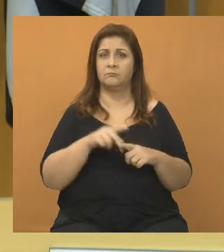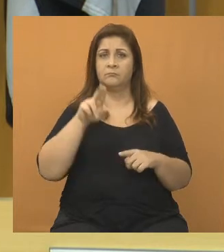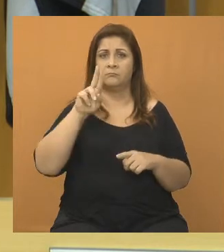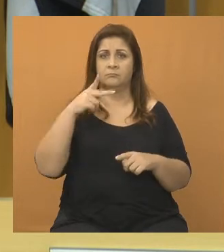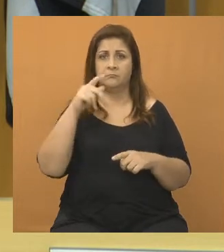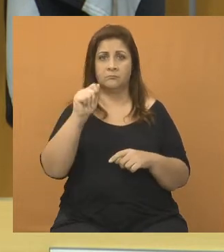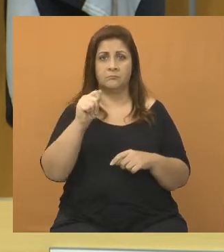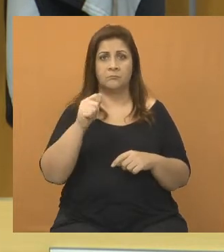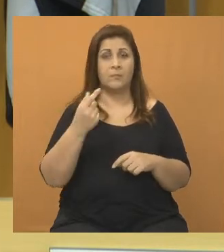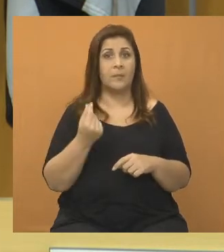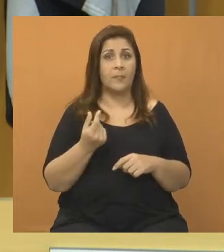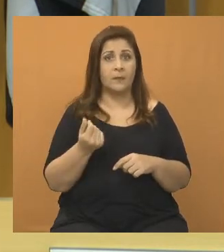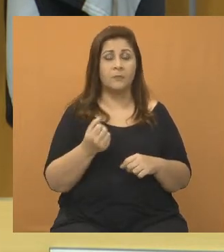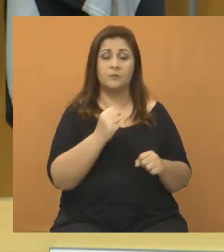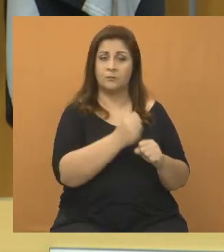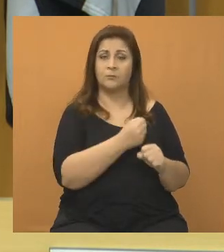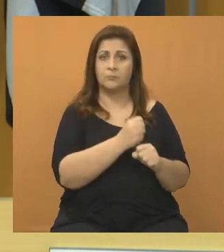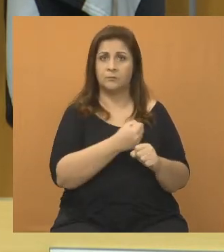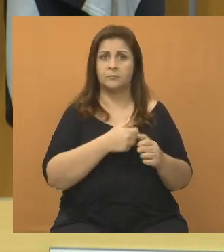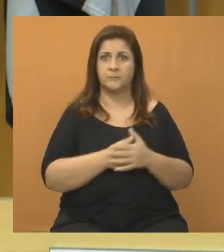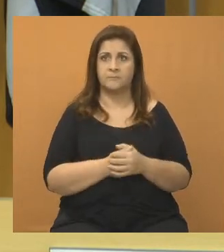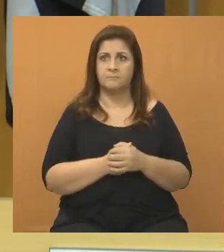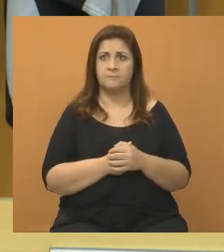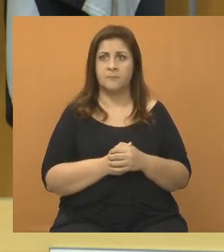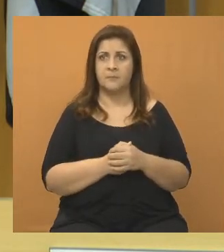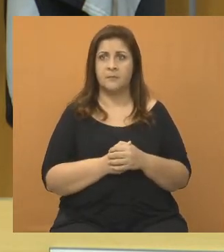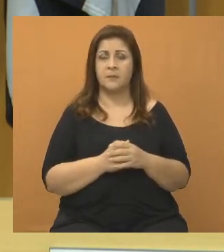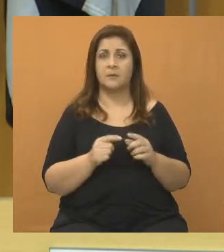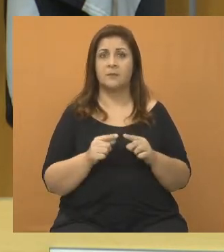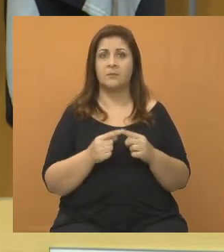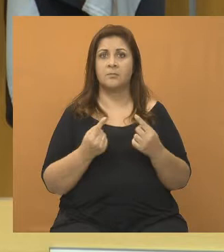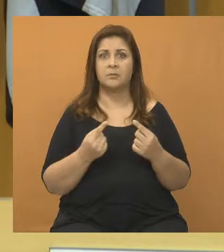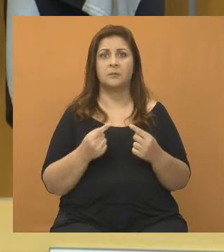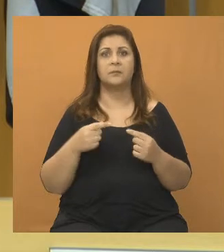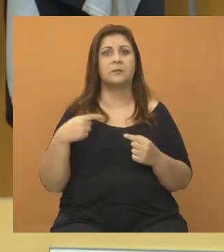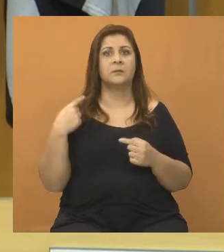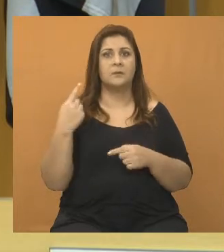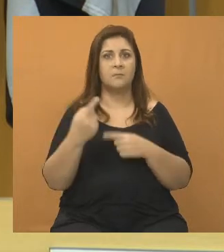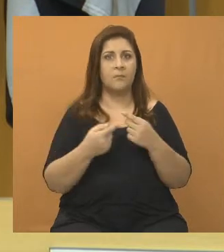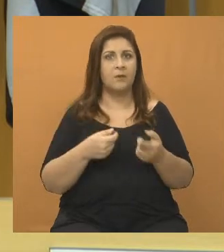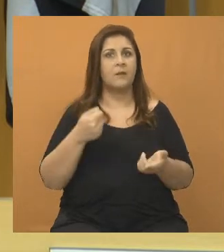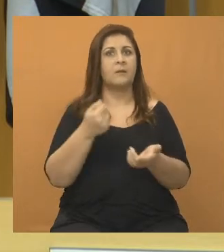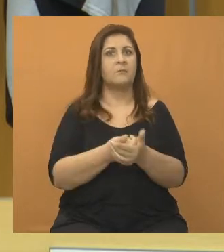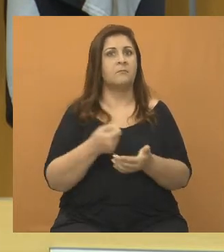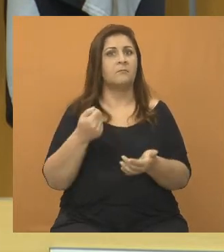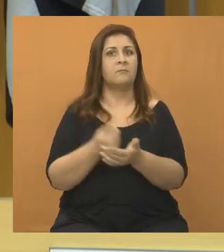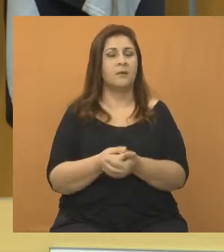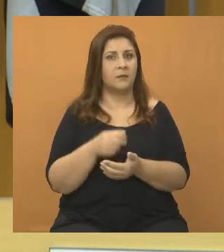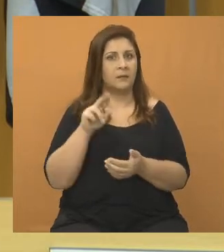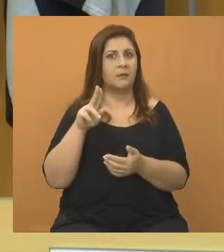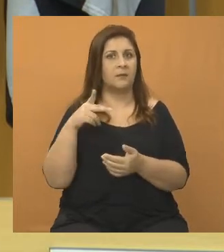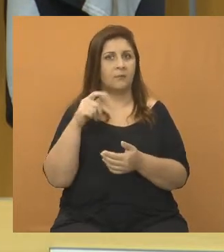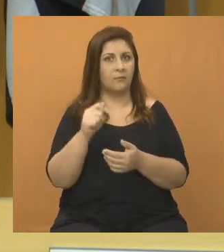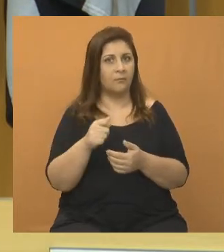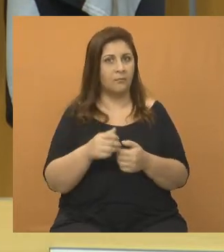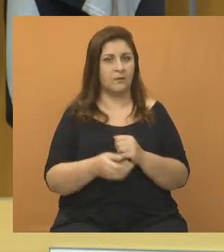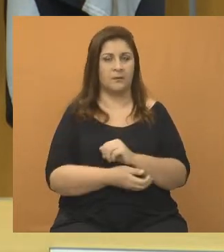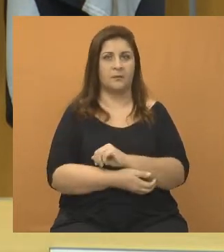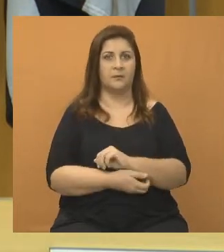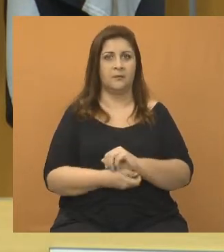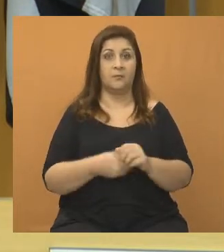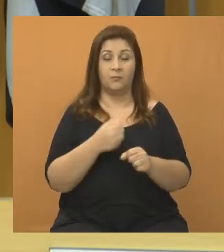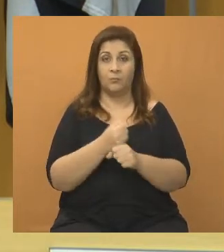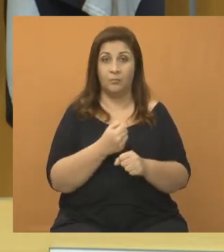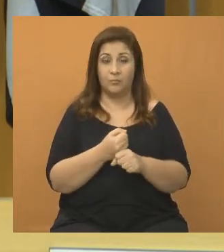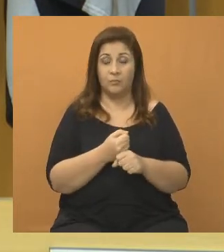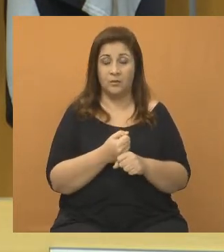um custo elevado de construção, mas ele tem um custo muito maior para se manter o UPA. O gasto anual para